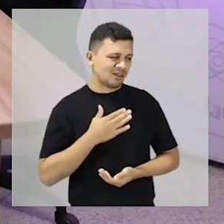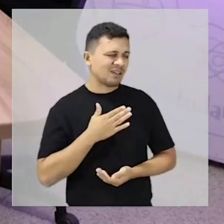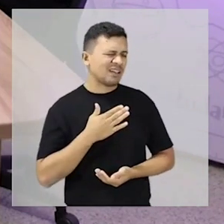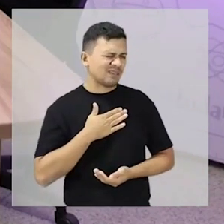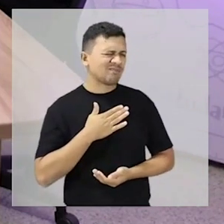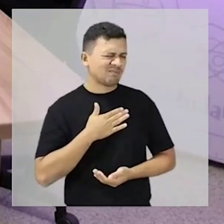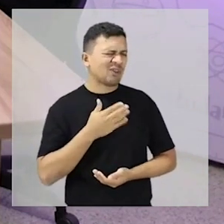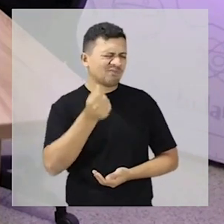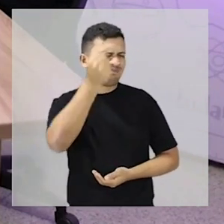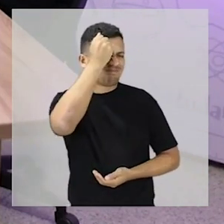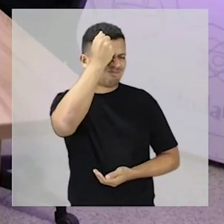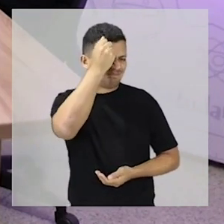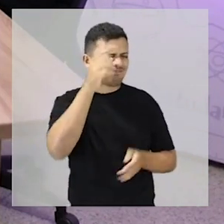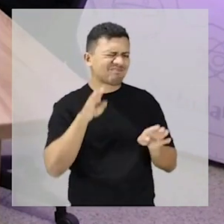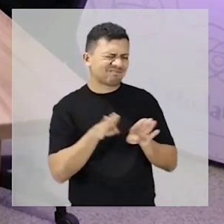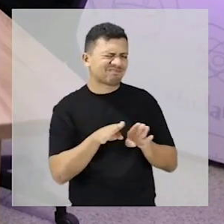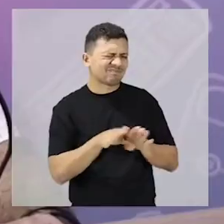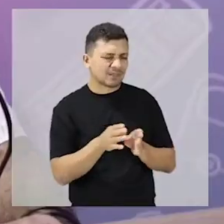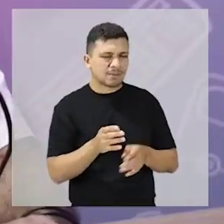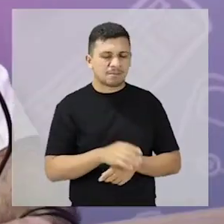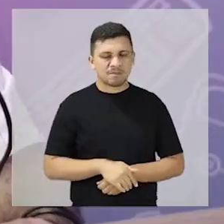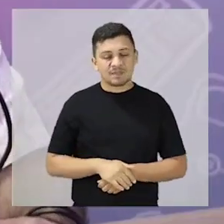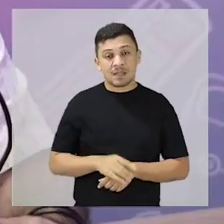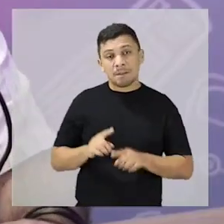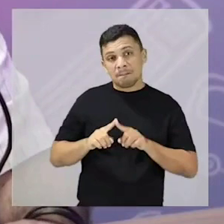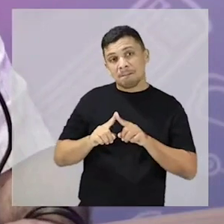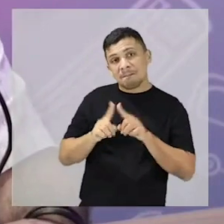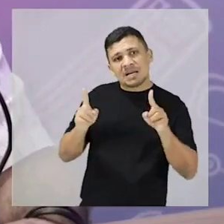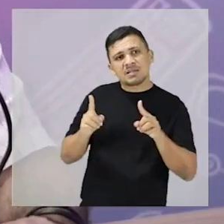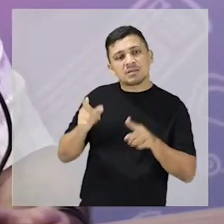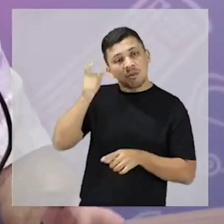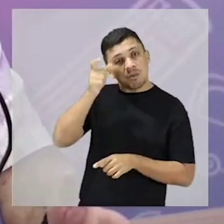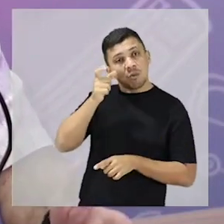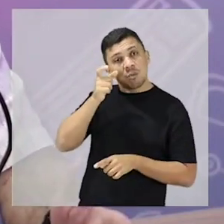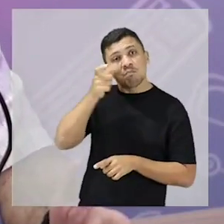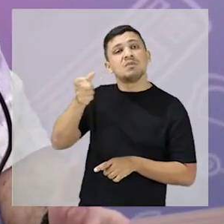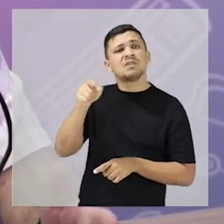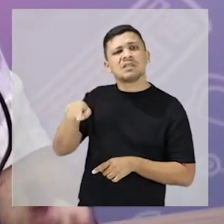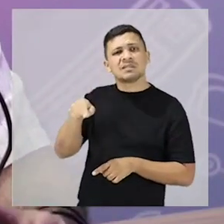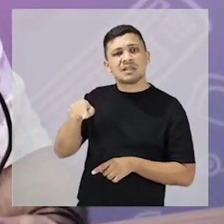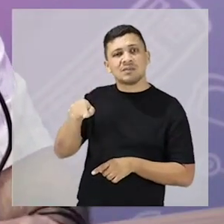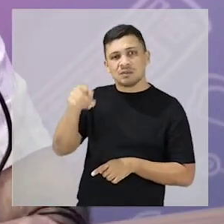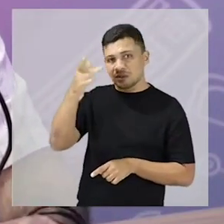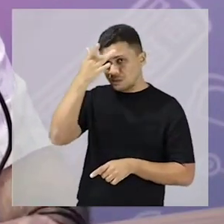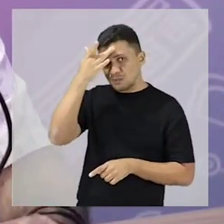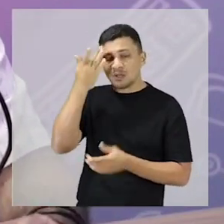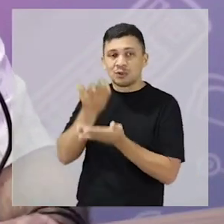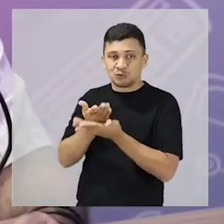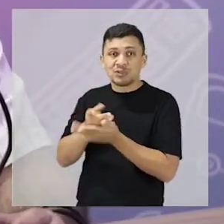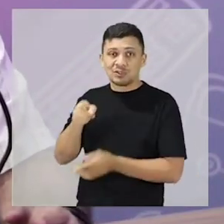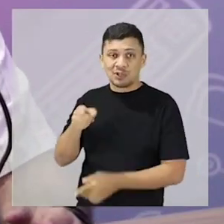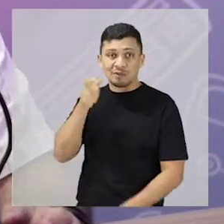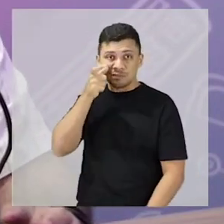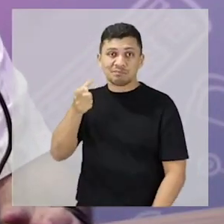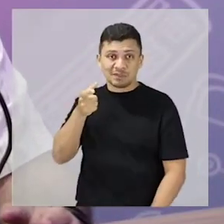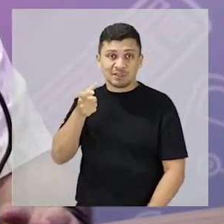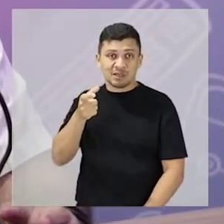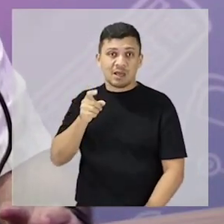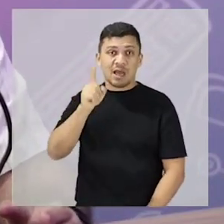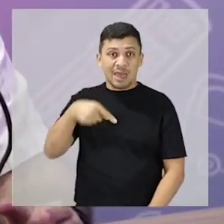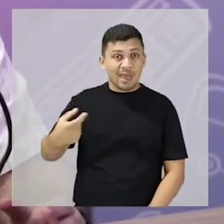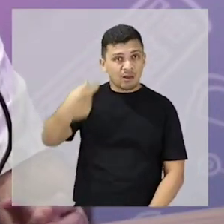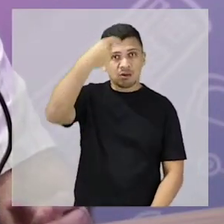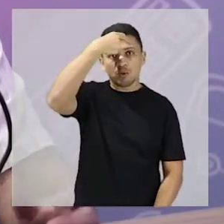né? Eu sei como é que é. Mas eu acho que o principal interessado nesse processo é o próprio estudante. Então, é a tomada de consciência,